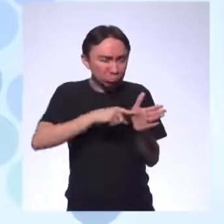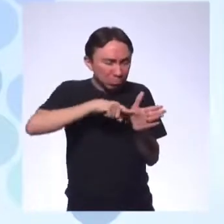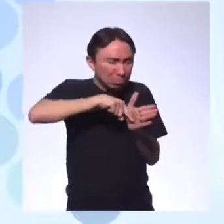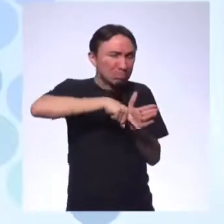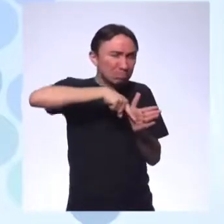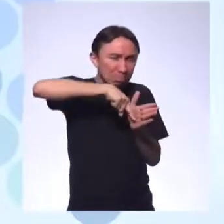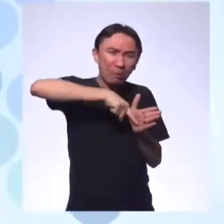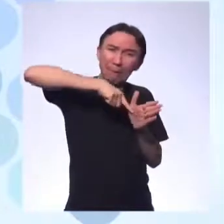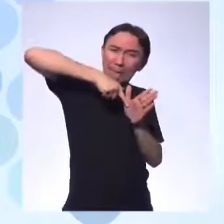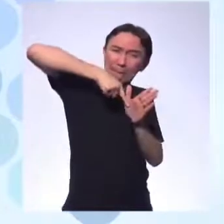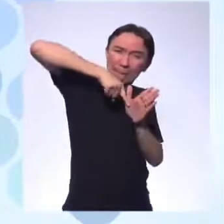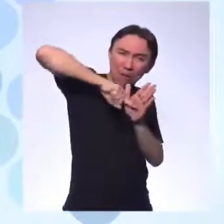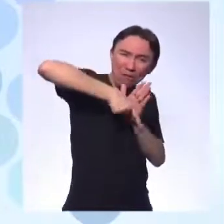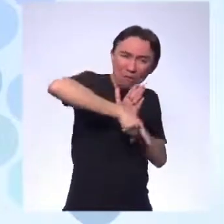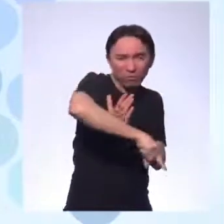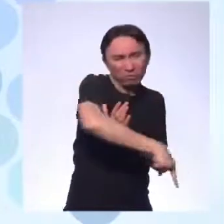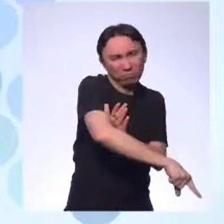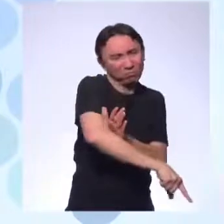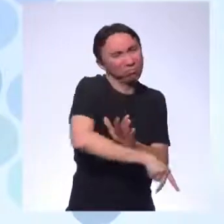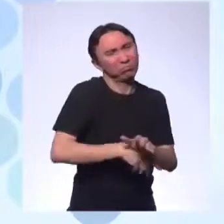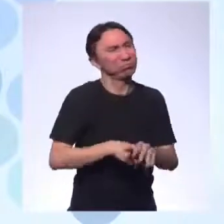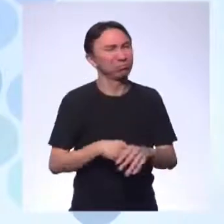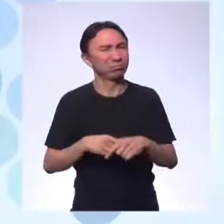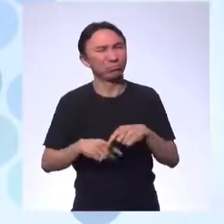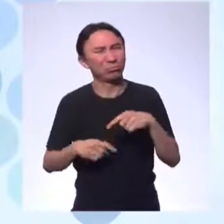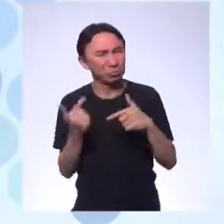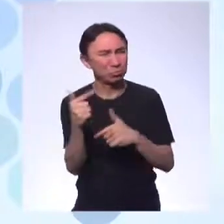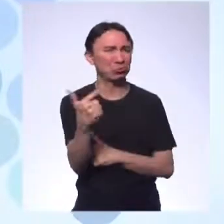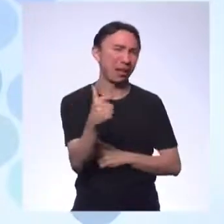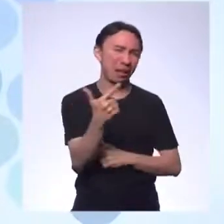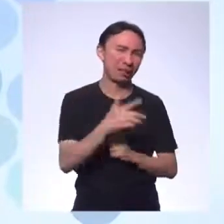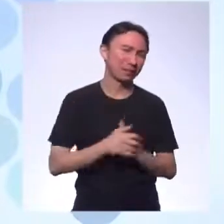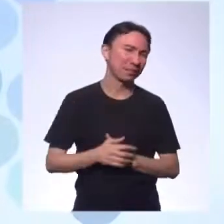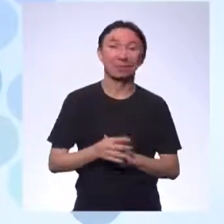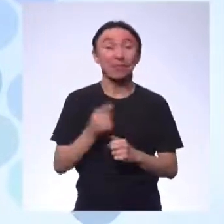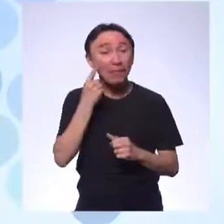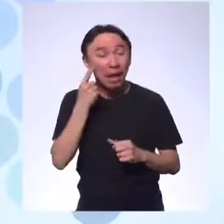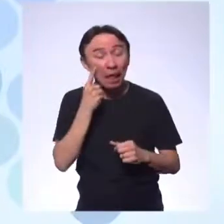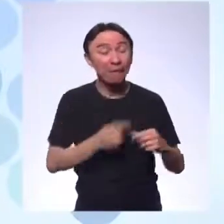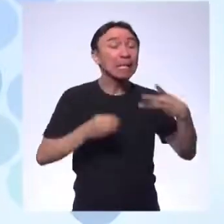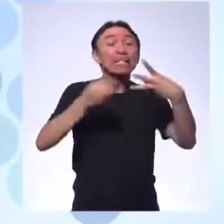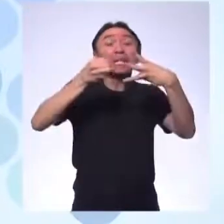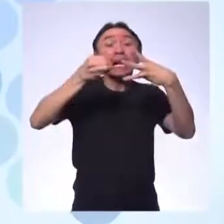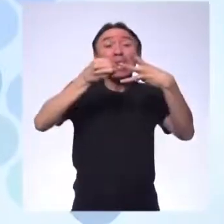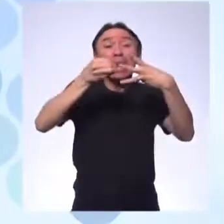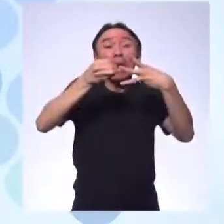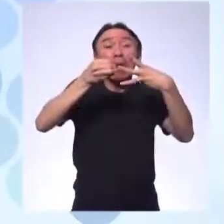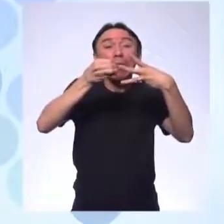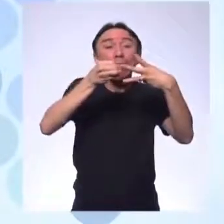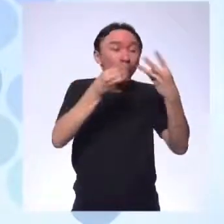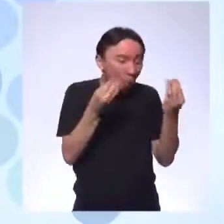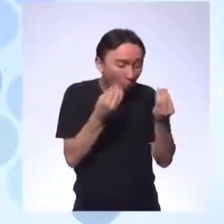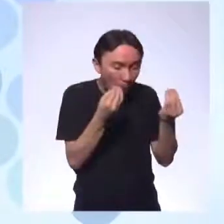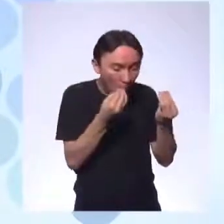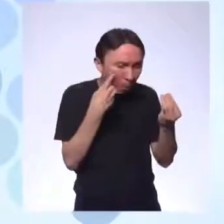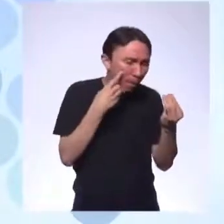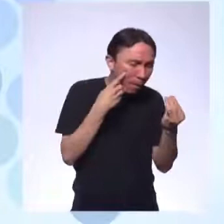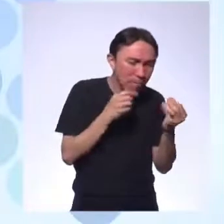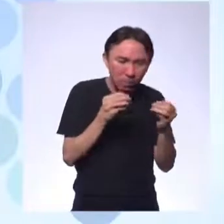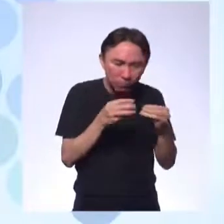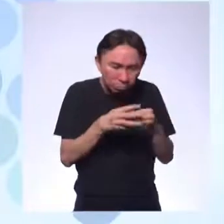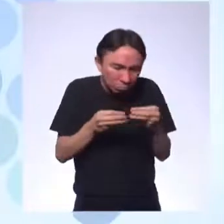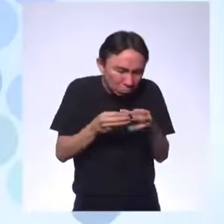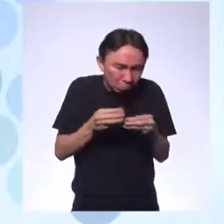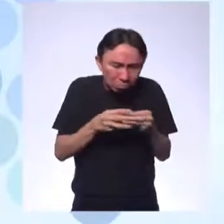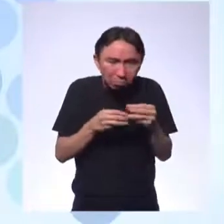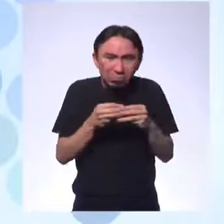gente conseguiria entender mais a fundo como que era uma célula, como essas células eram formadas. Né? Então, a gente está falando aí